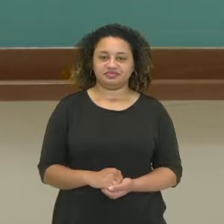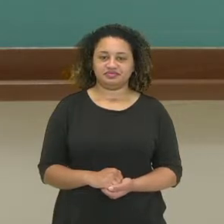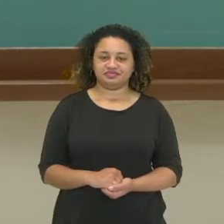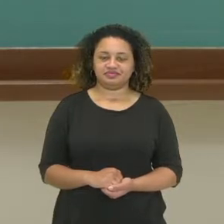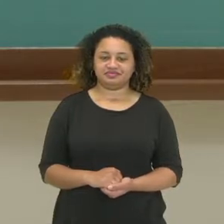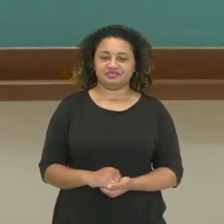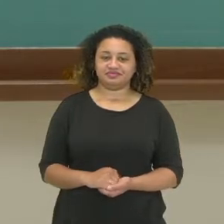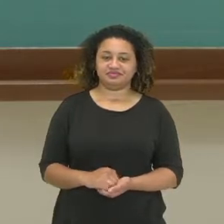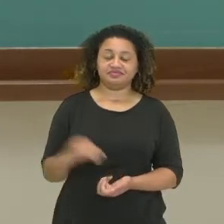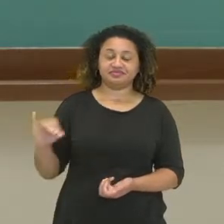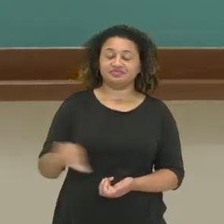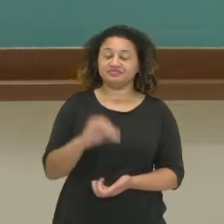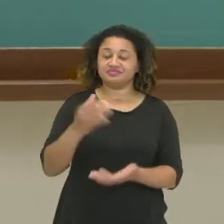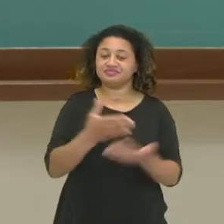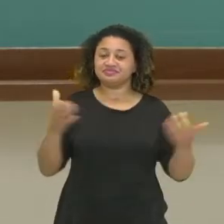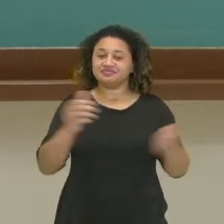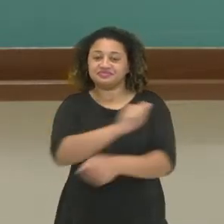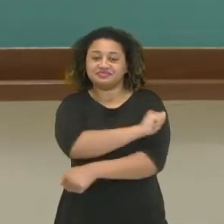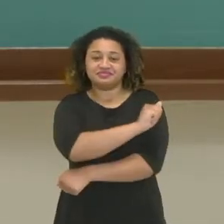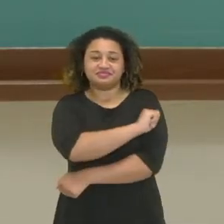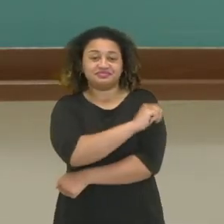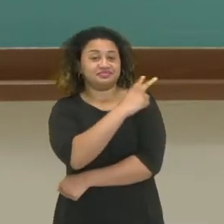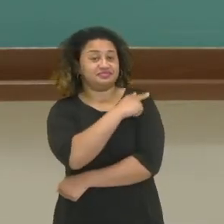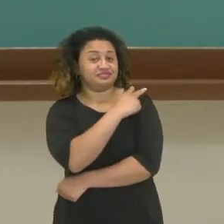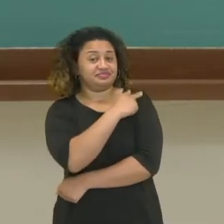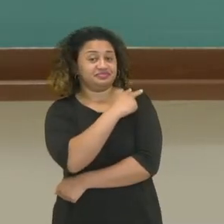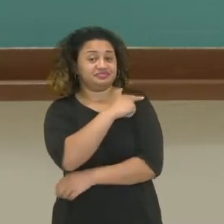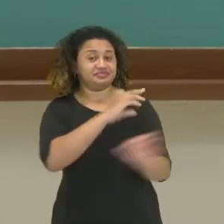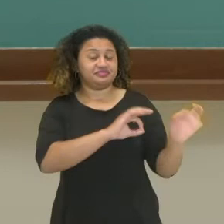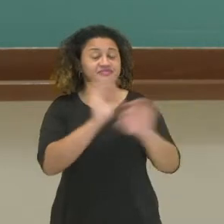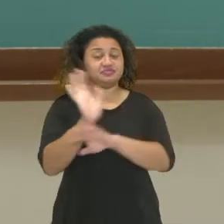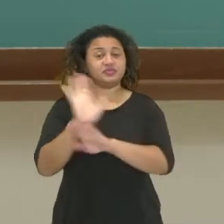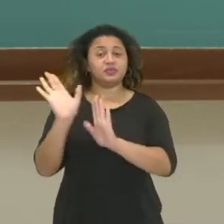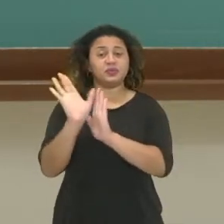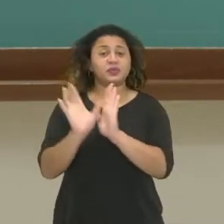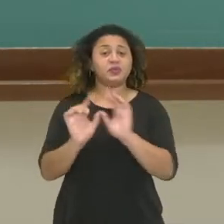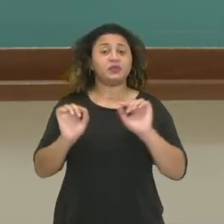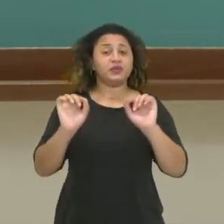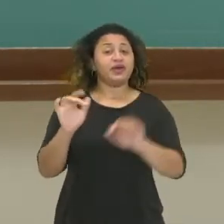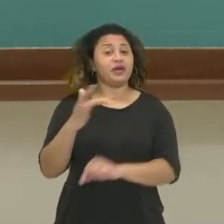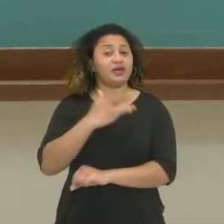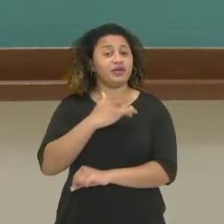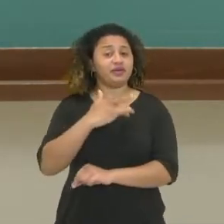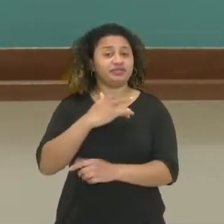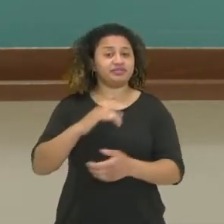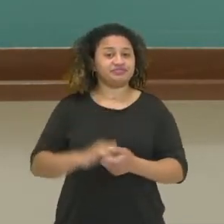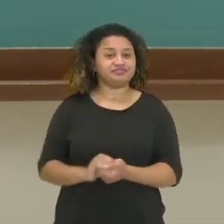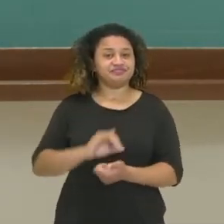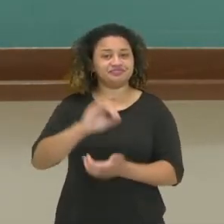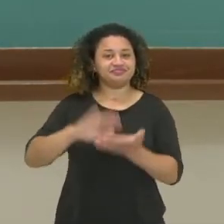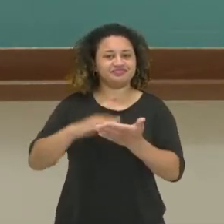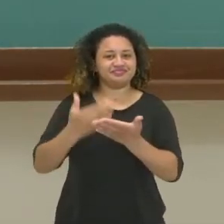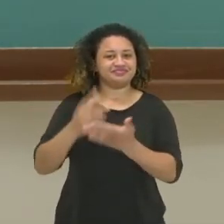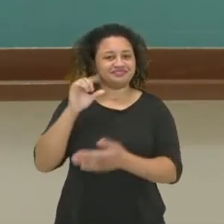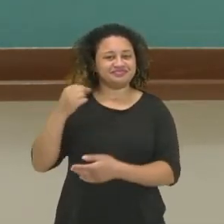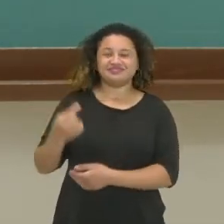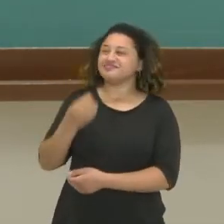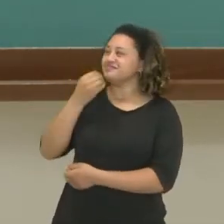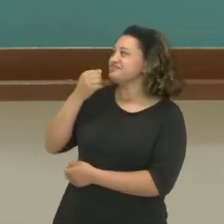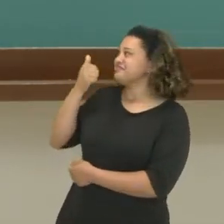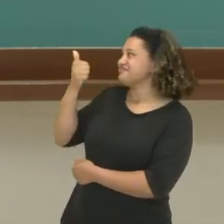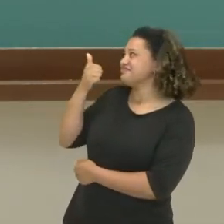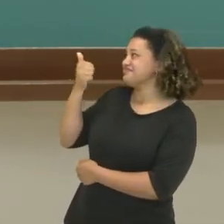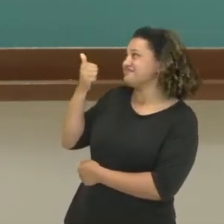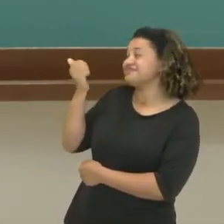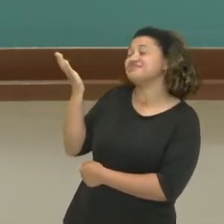Olá, estudantes da segunda série. Nesse vídeo vamos falar sobre romance. Olá, querida Jéssica, tudo bem? Bora